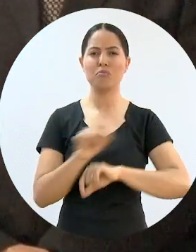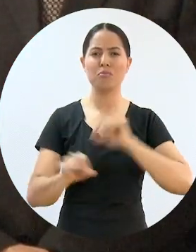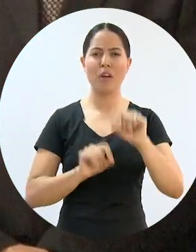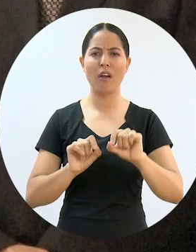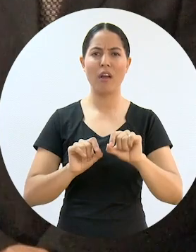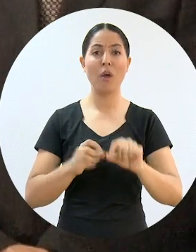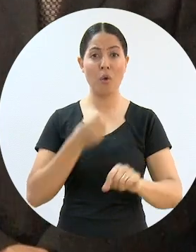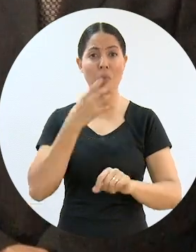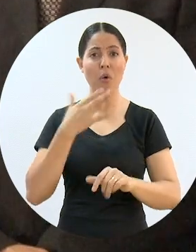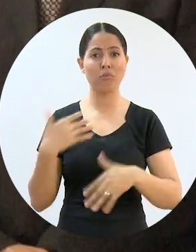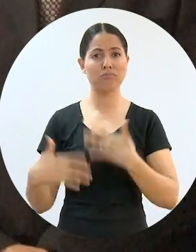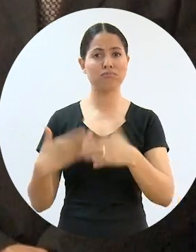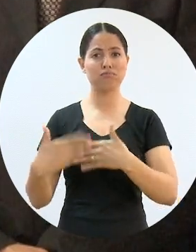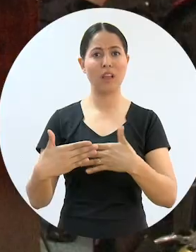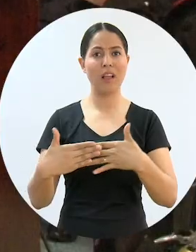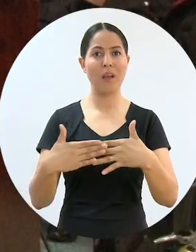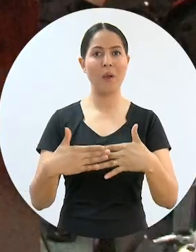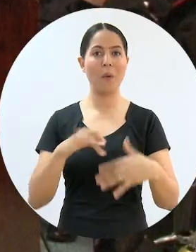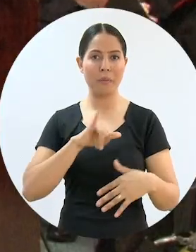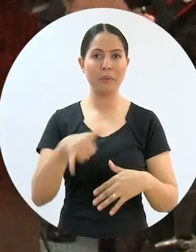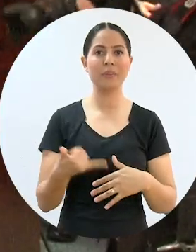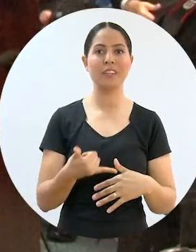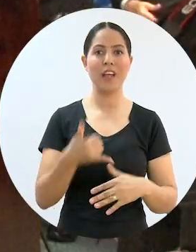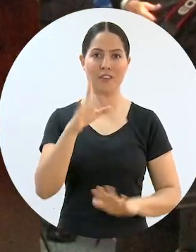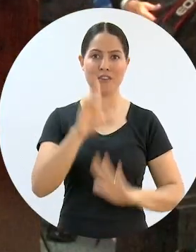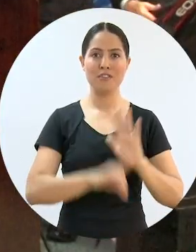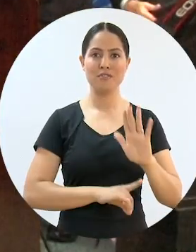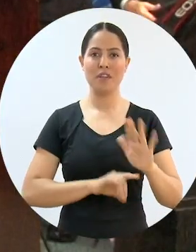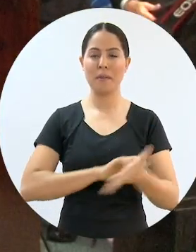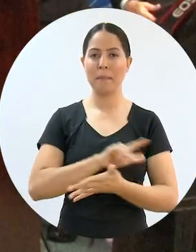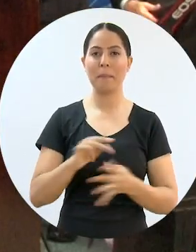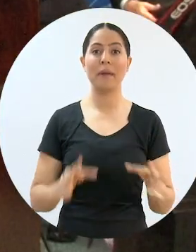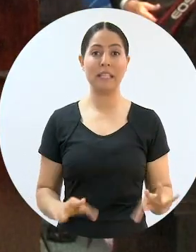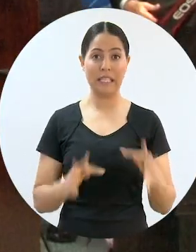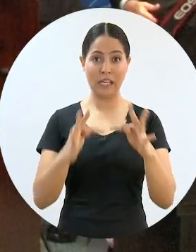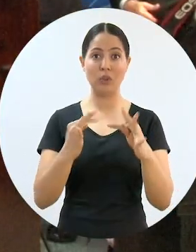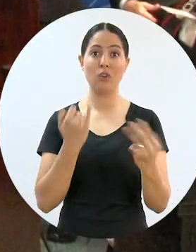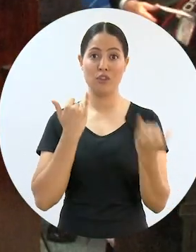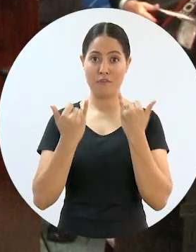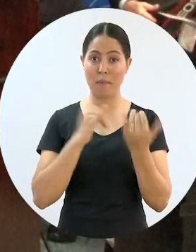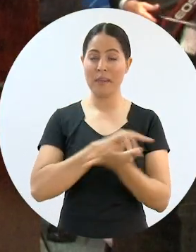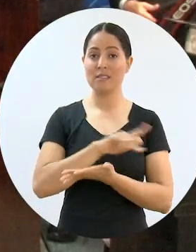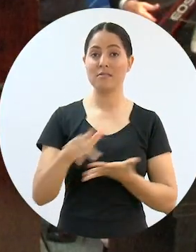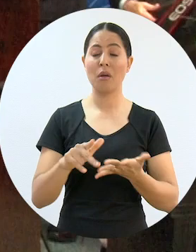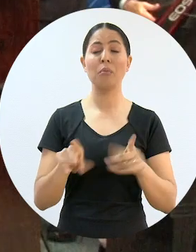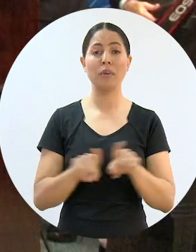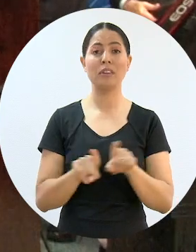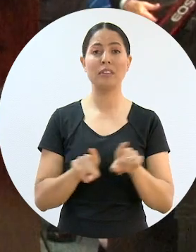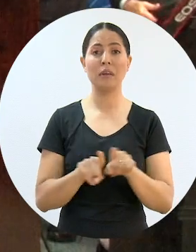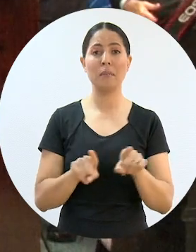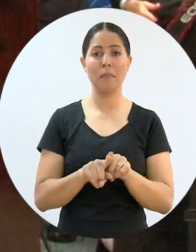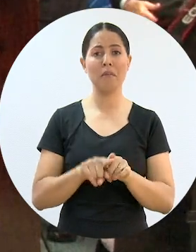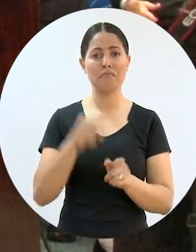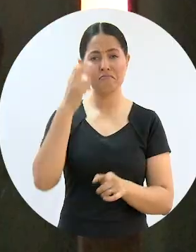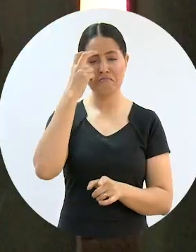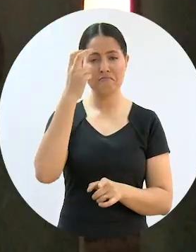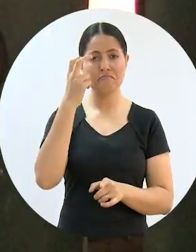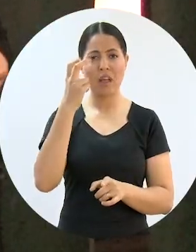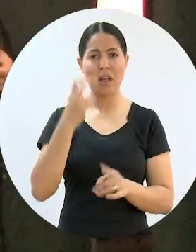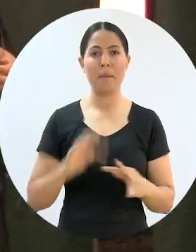práticas, oportunidades e desafios para o Poder Judiciário através da tecnologia da informação e inteligência